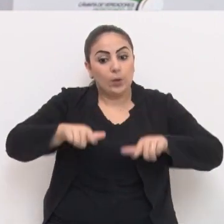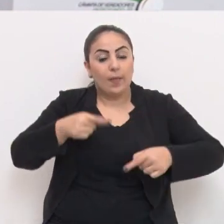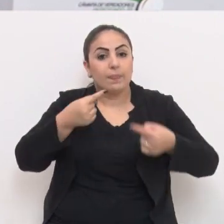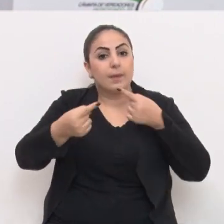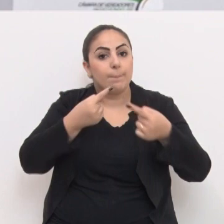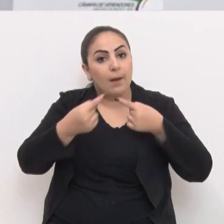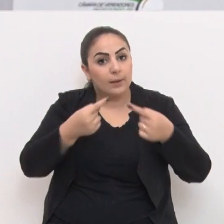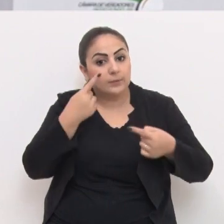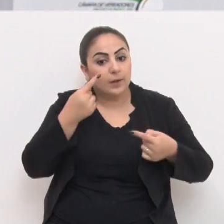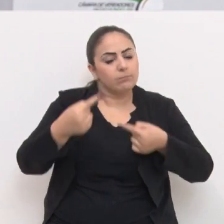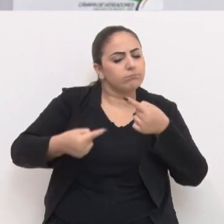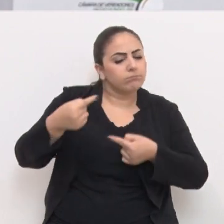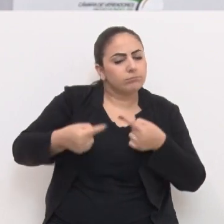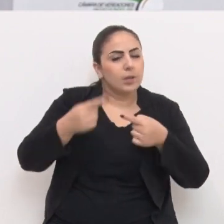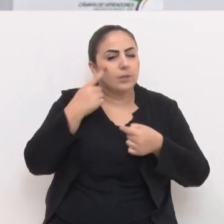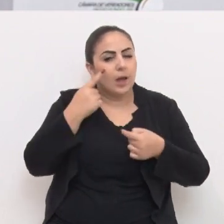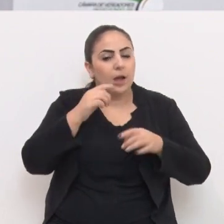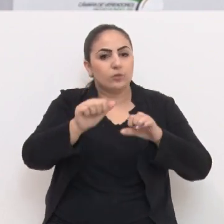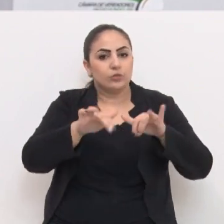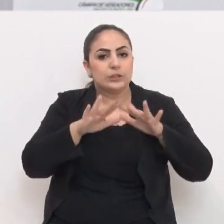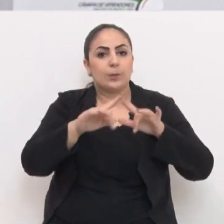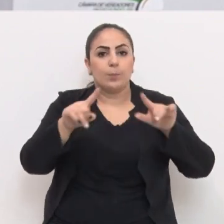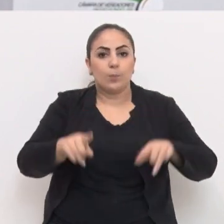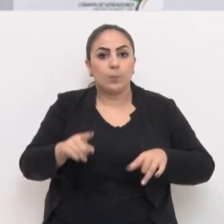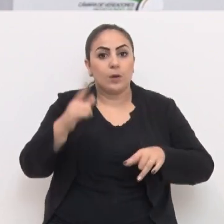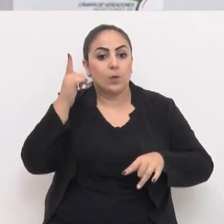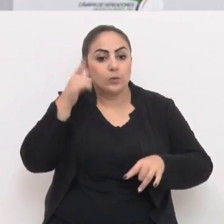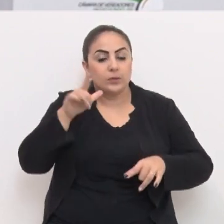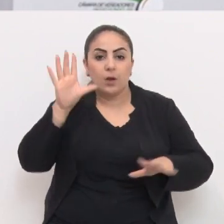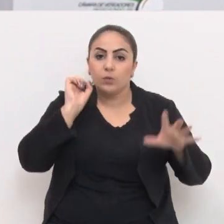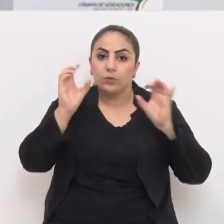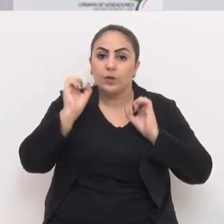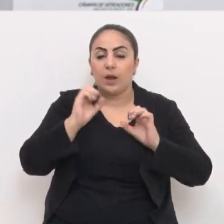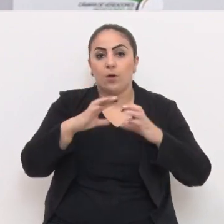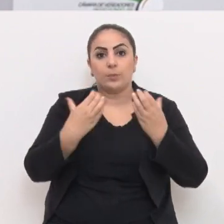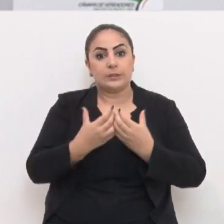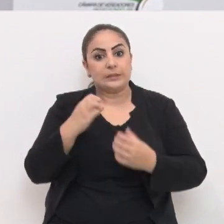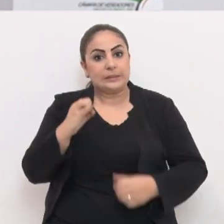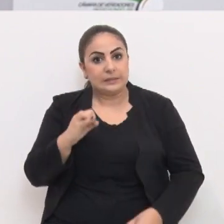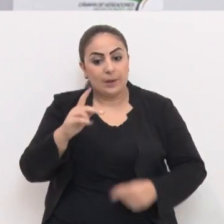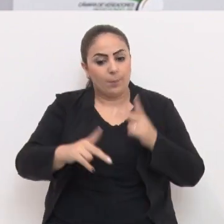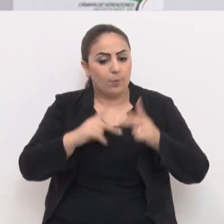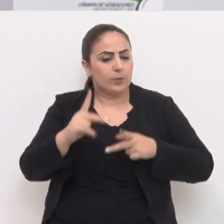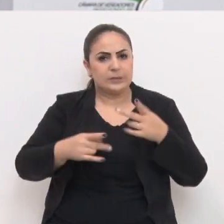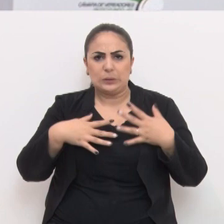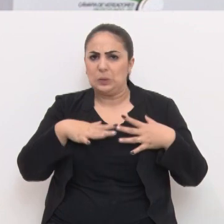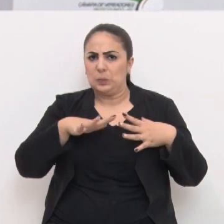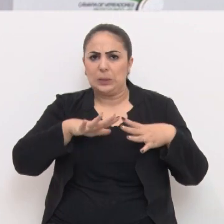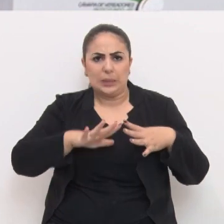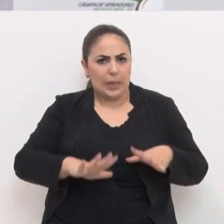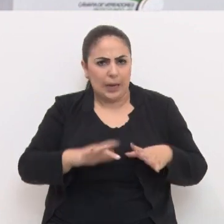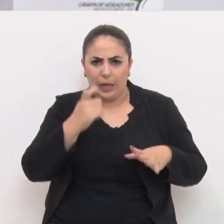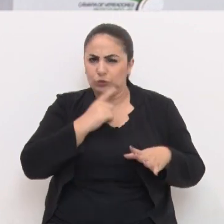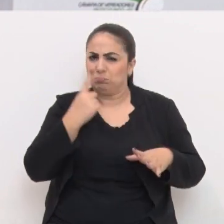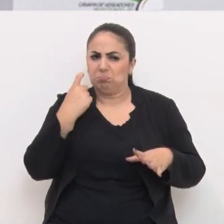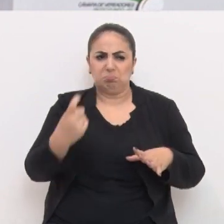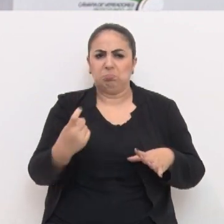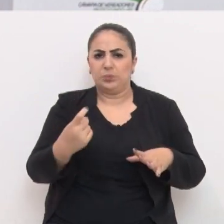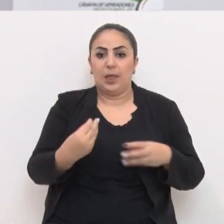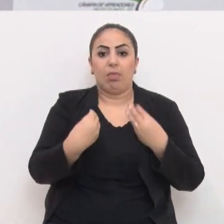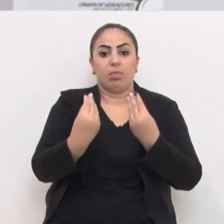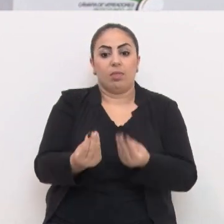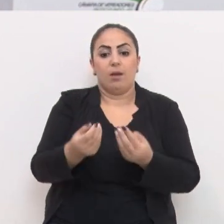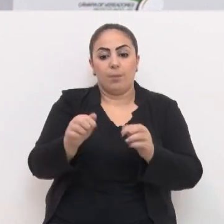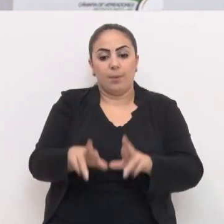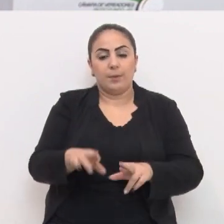se faça os debates, se faça audiência pública, se ouça a comunidade, e com certeza se a população entender que não é importante o município dar uma